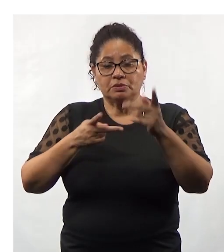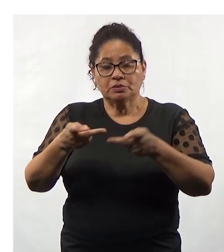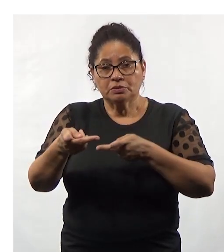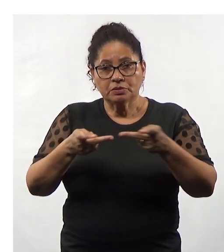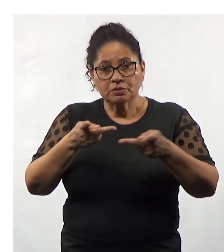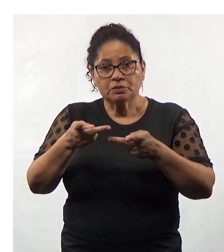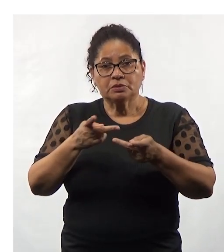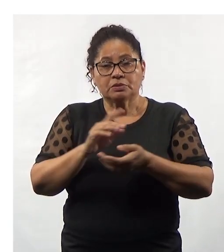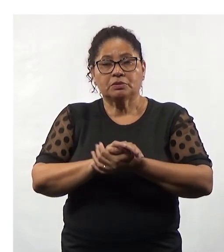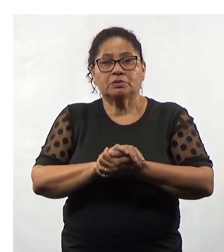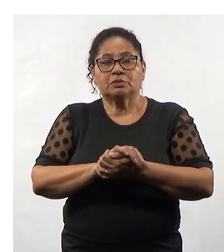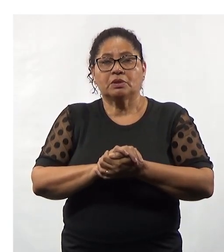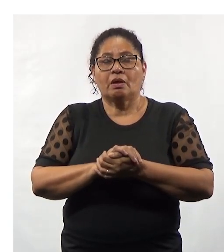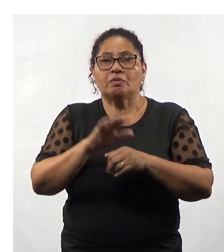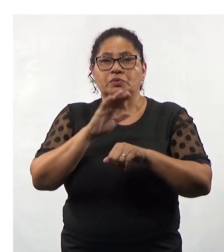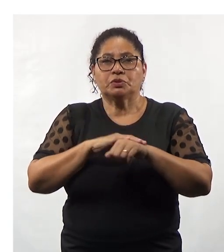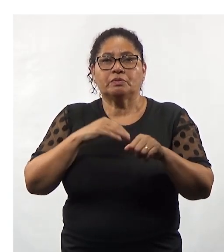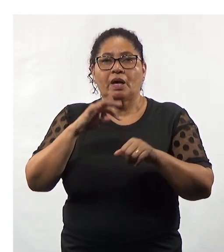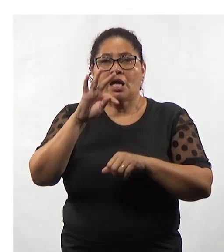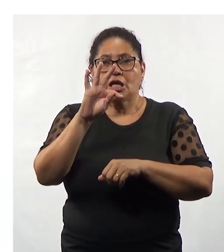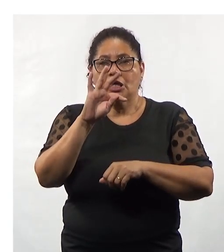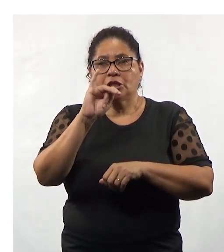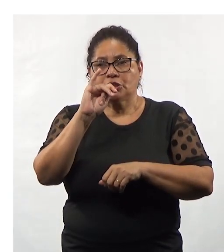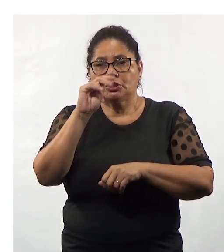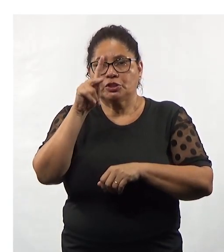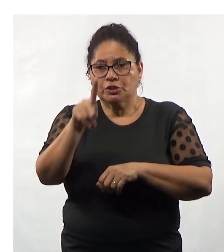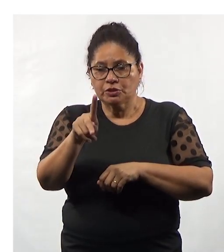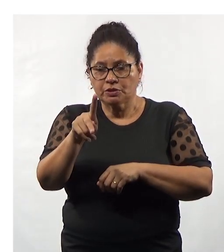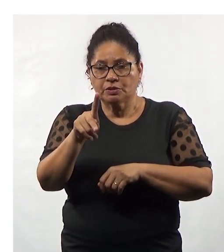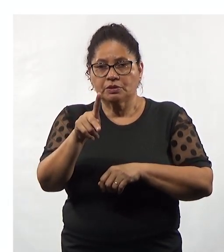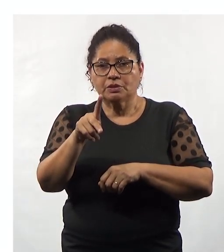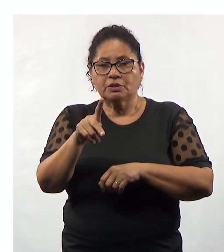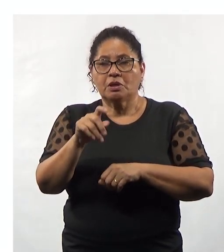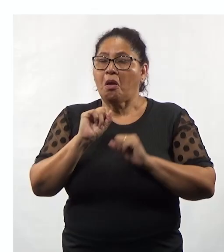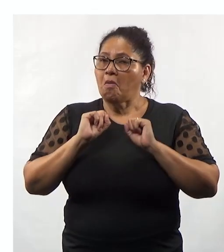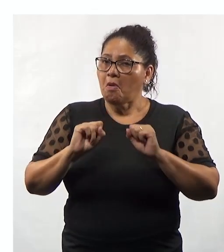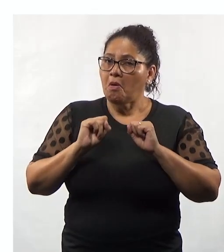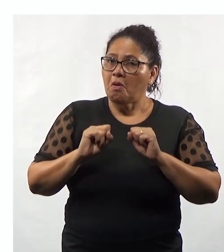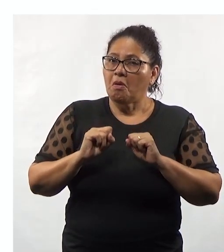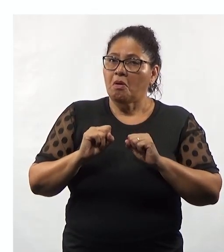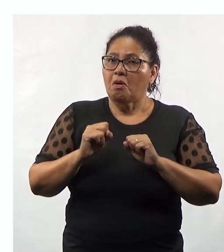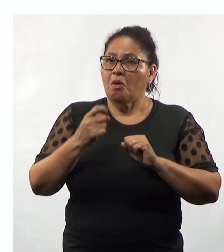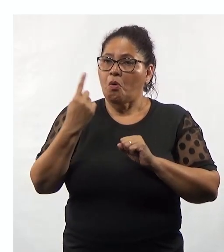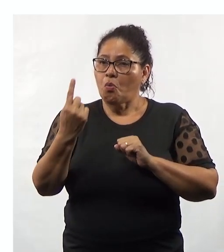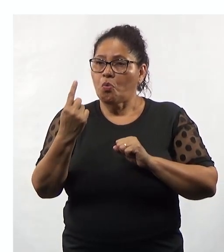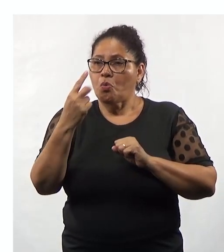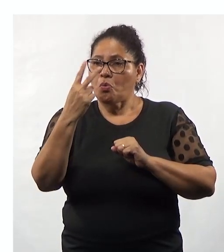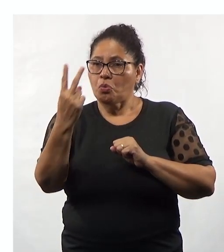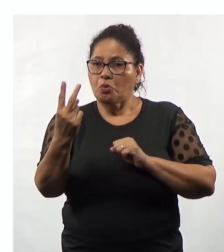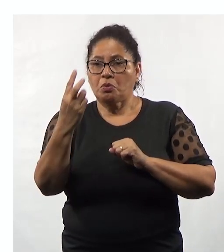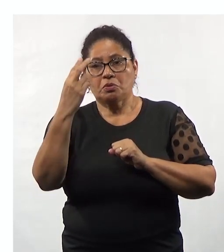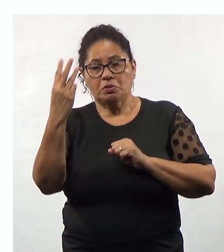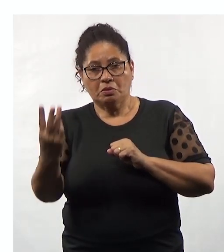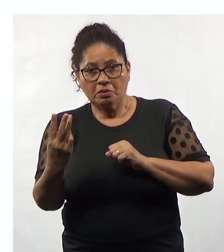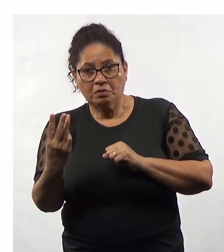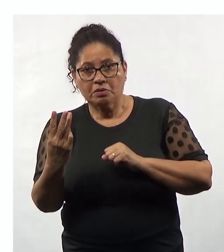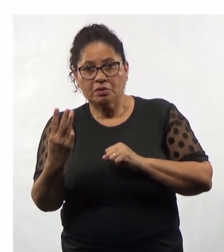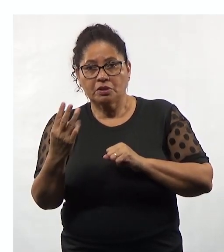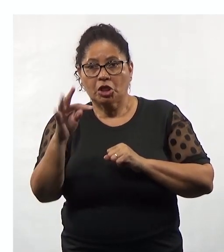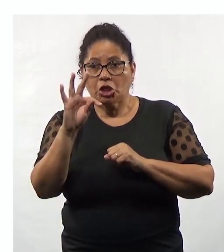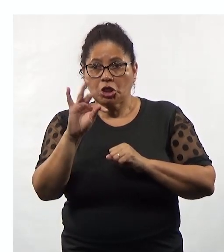projeto, que nós vamos chamar de TIP. Então eu posso ter um TIP, 2, 3